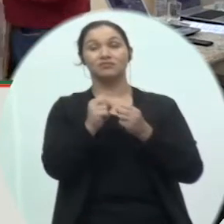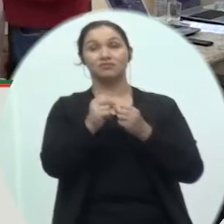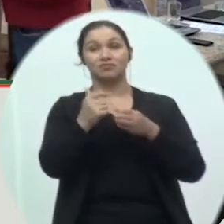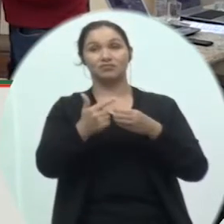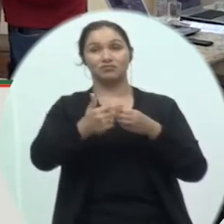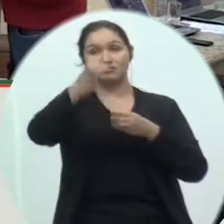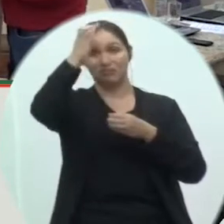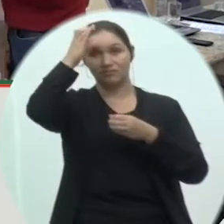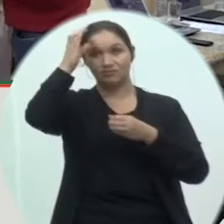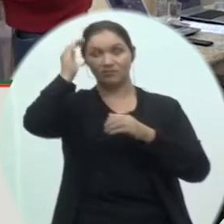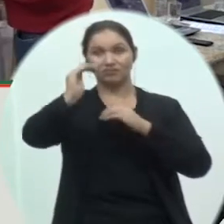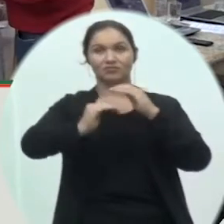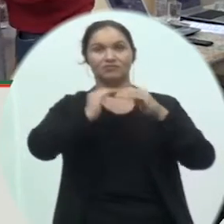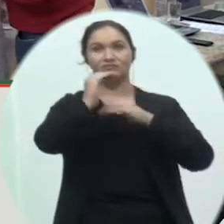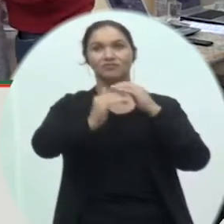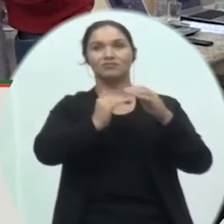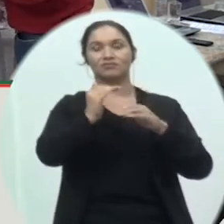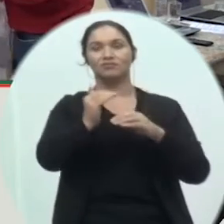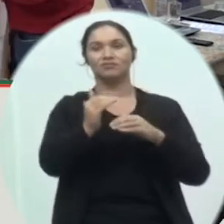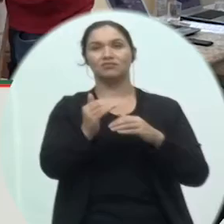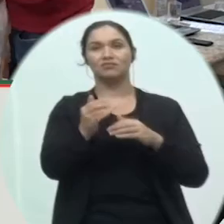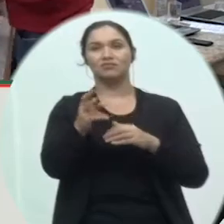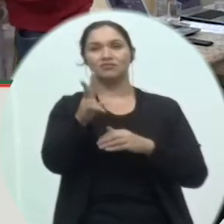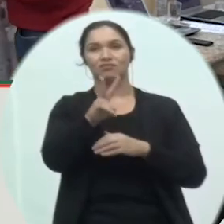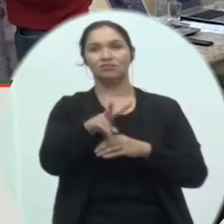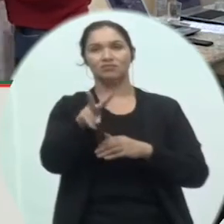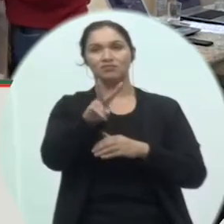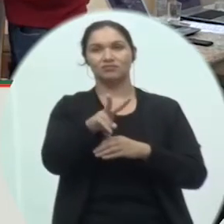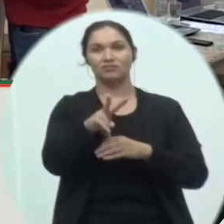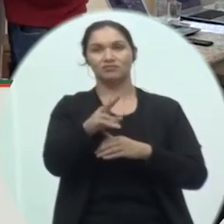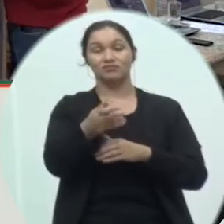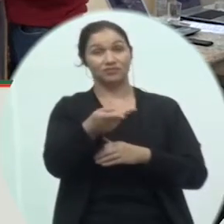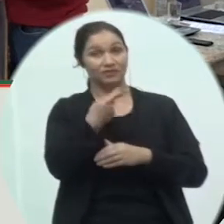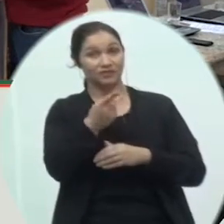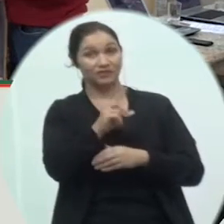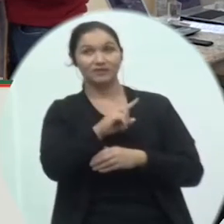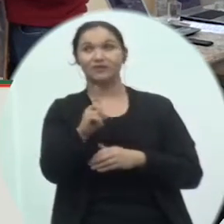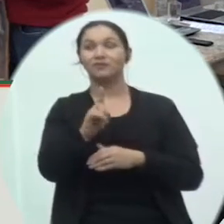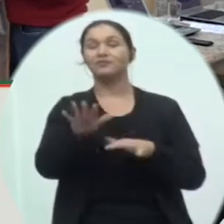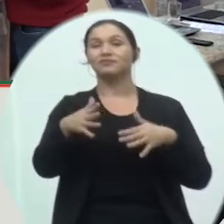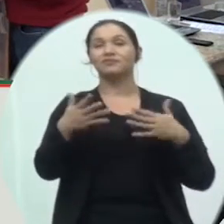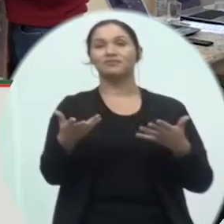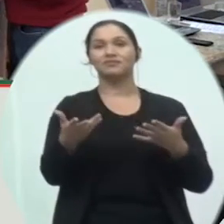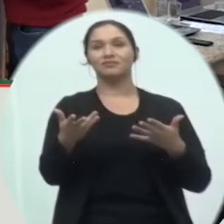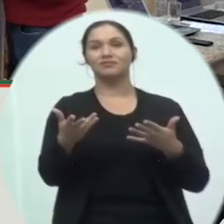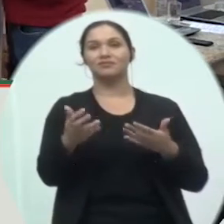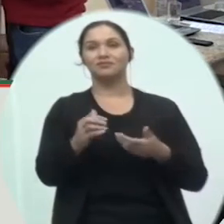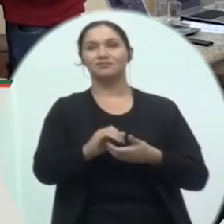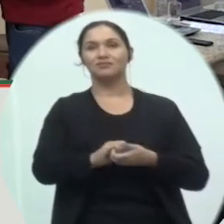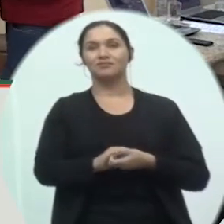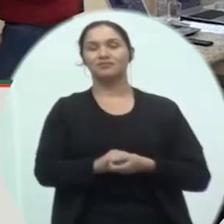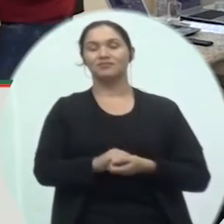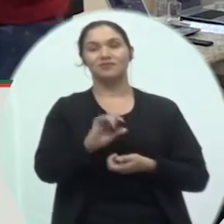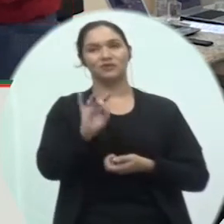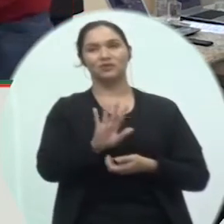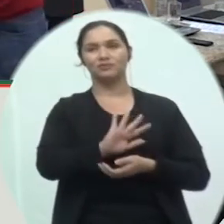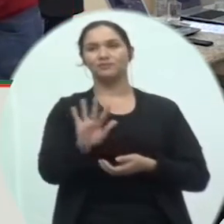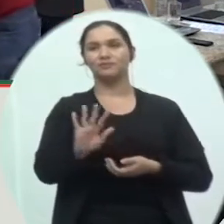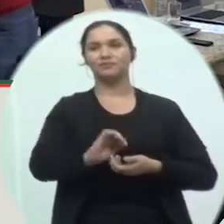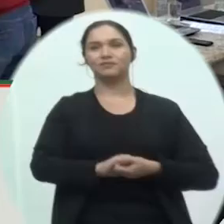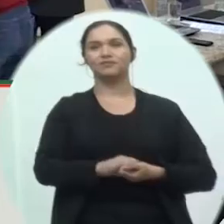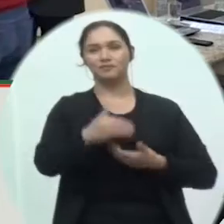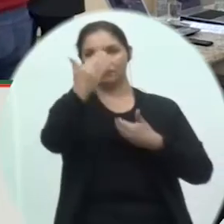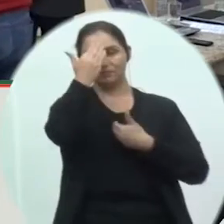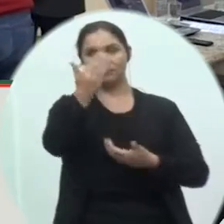Certo? Não sei se o presbítero Edson tem alguma palavra, tá bom? Então, é isso. É isso.